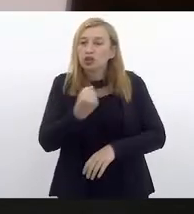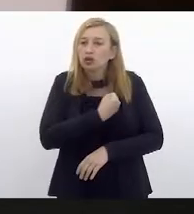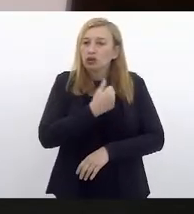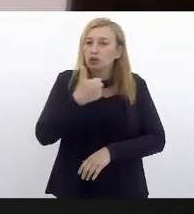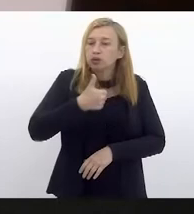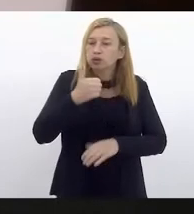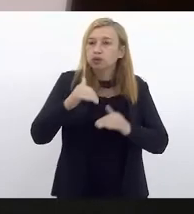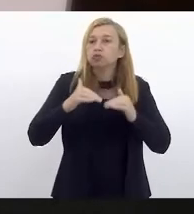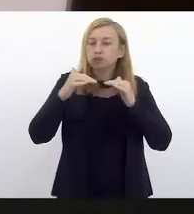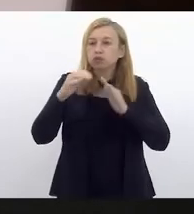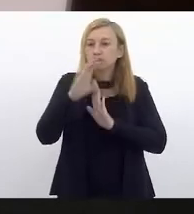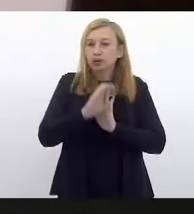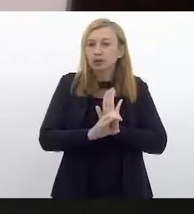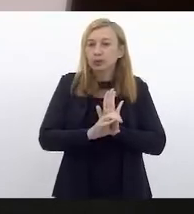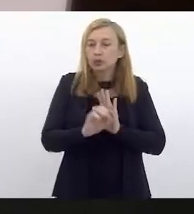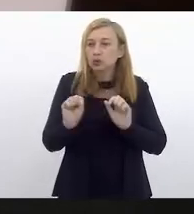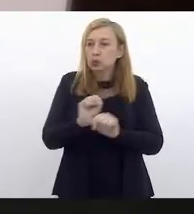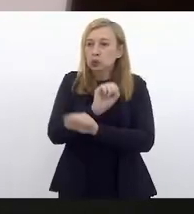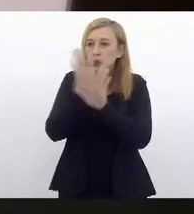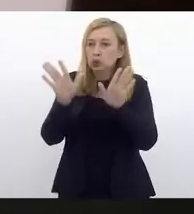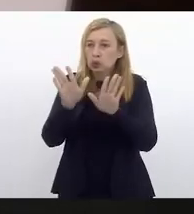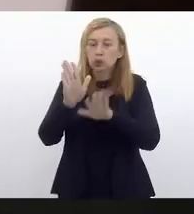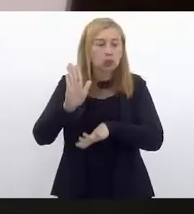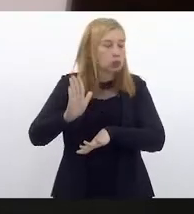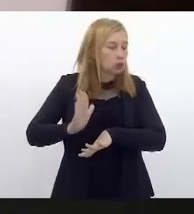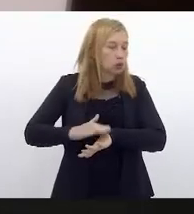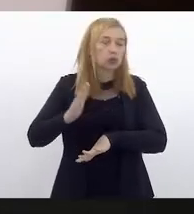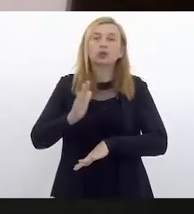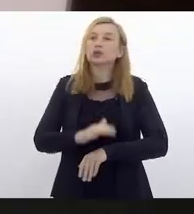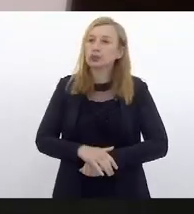subemenda, clareia